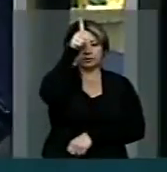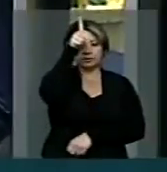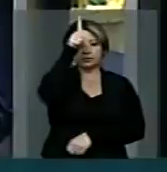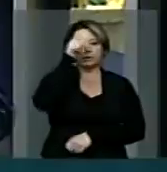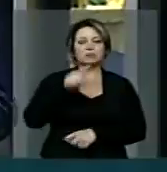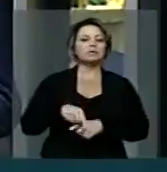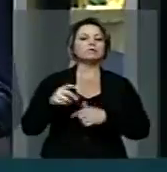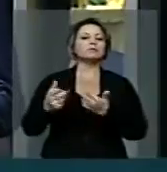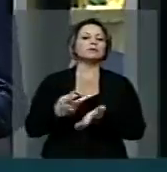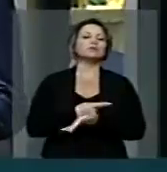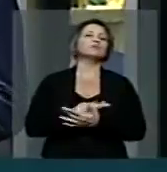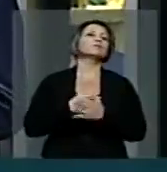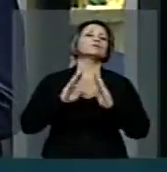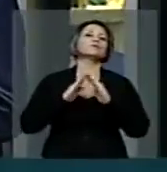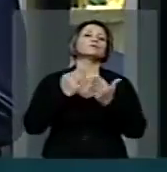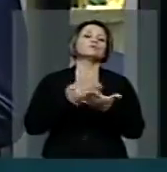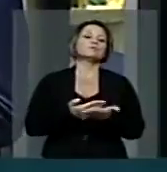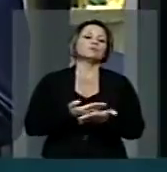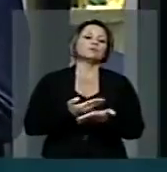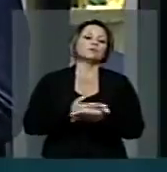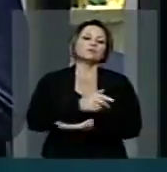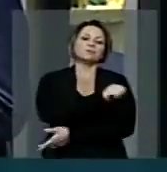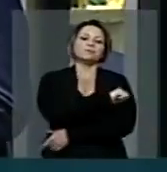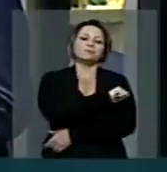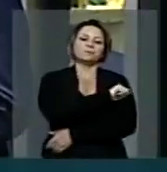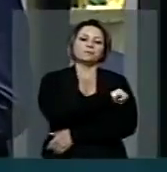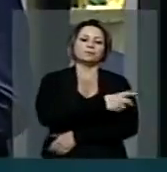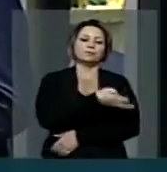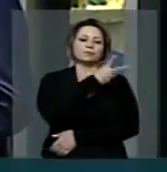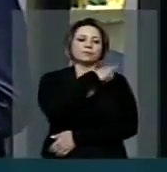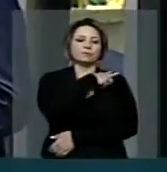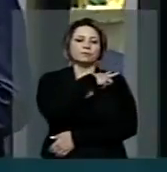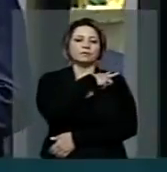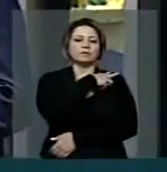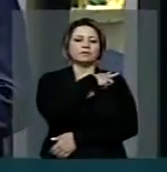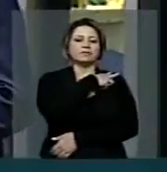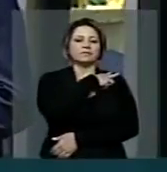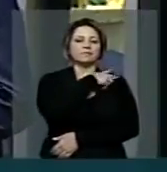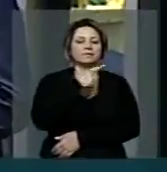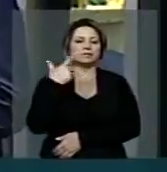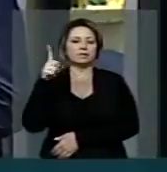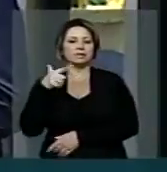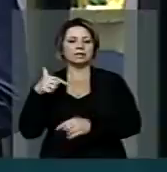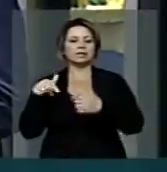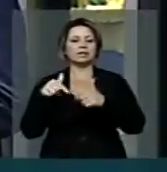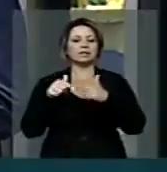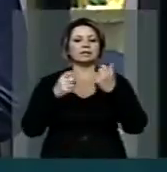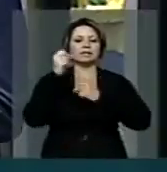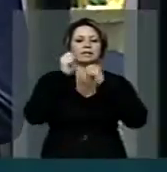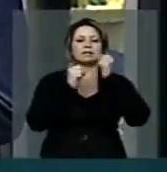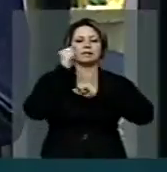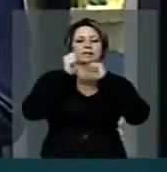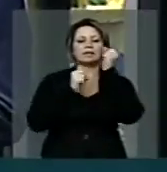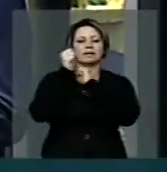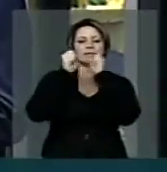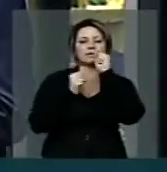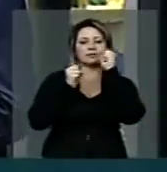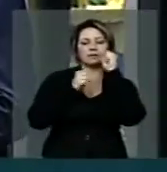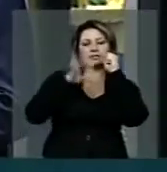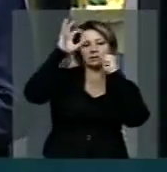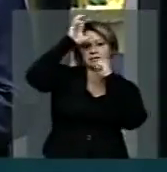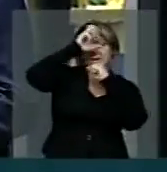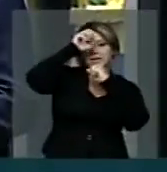está no ensino médio, mas ao mesmo tempo ele está na fábrica. Ele aprende